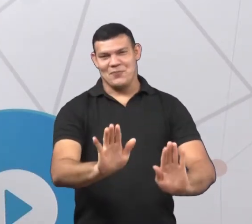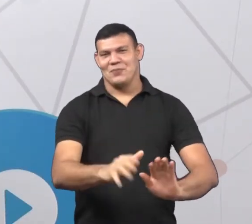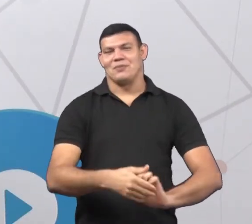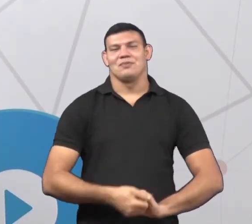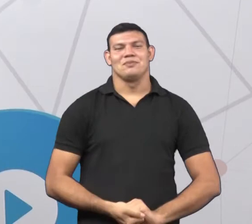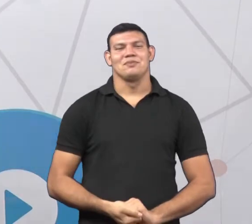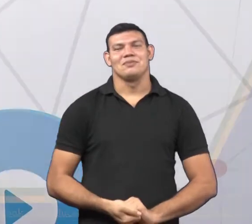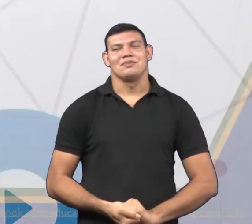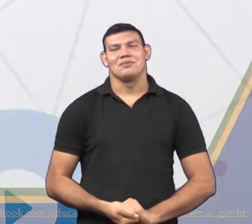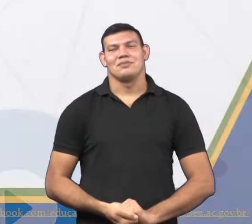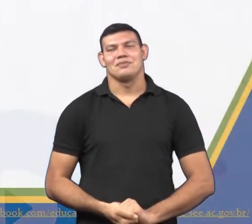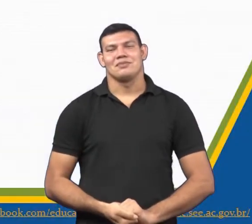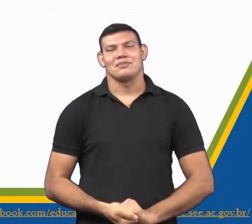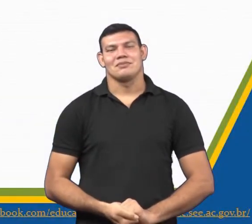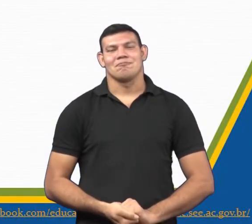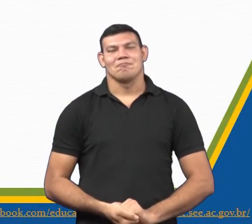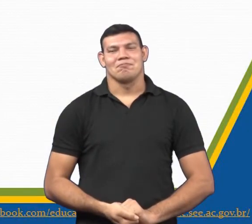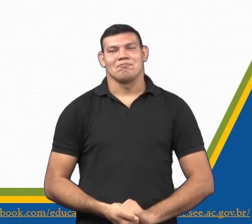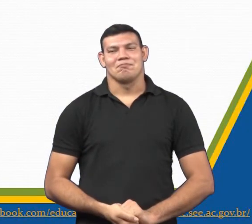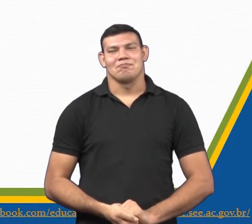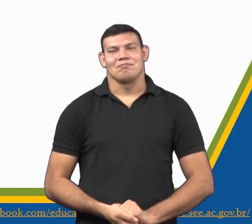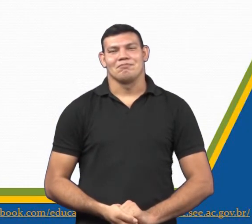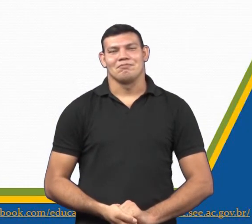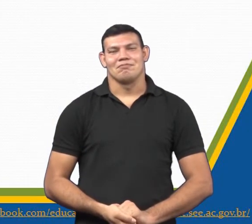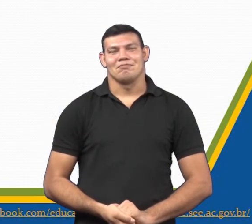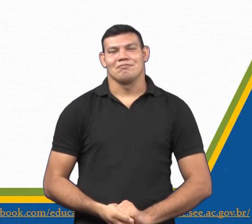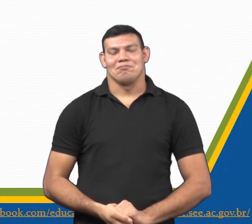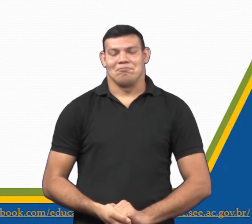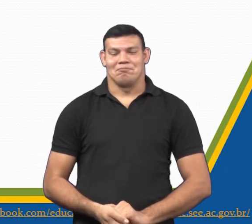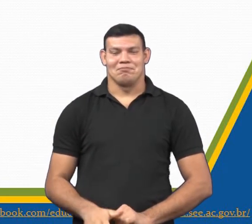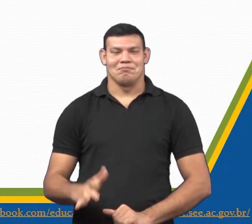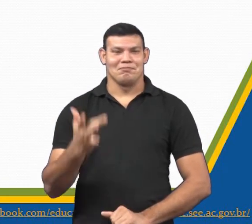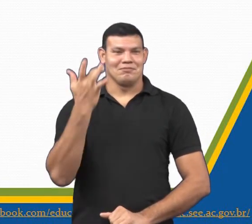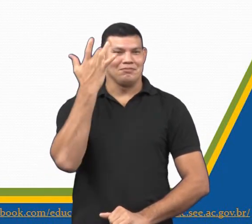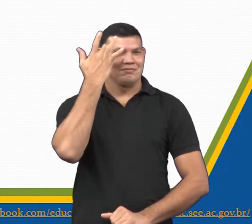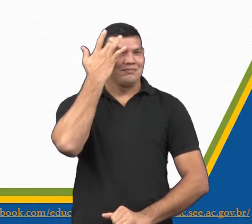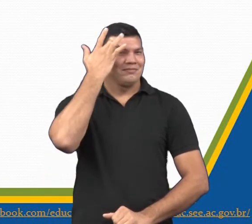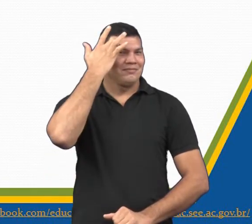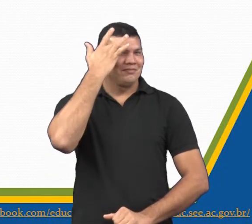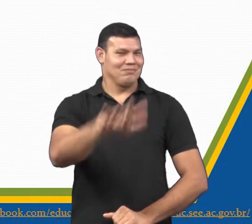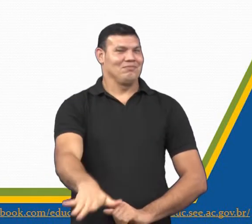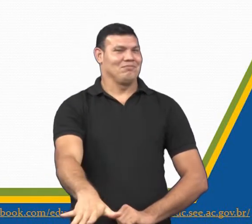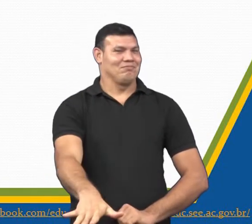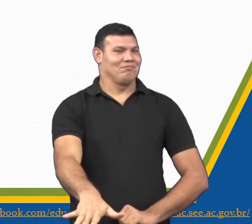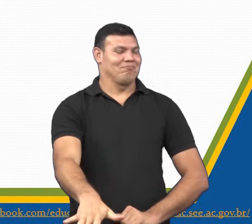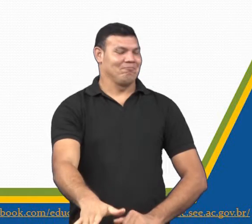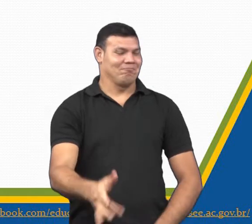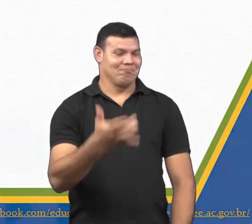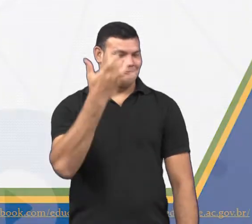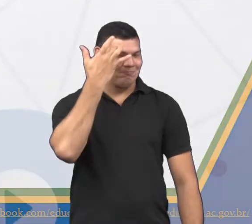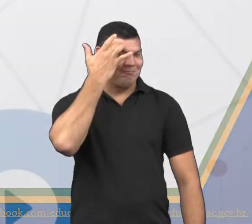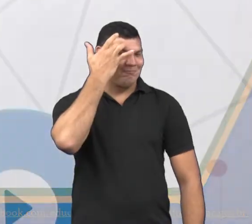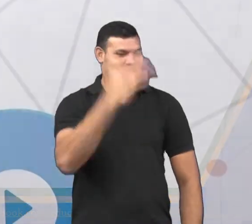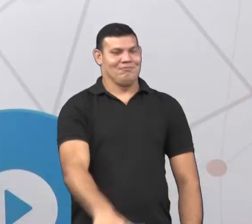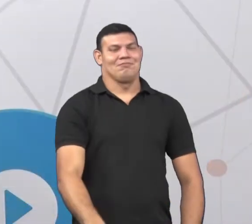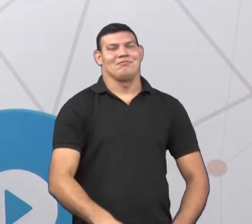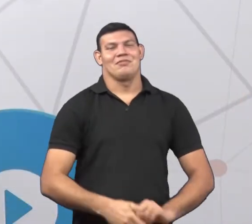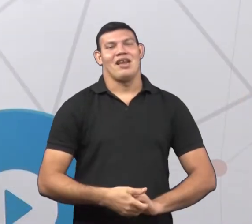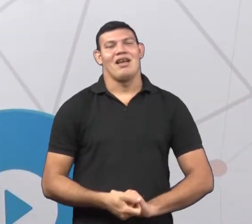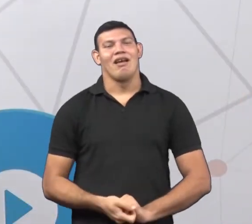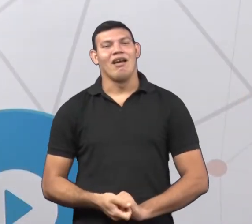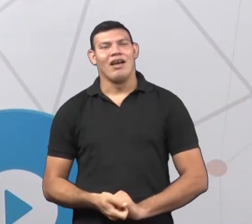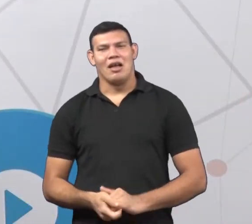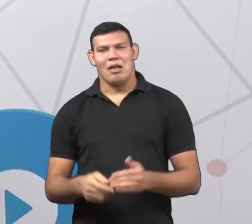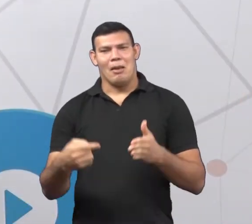bem. E o clássico, no lo sé. Essa é a mais curta que os alunos gostam mais de utilizar quando o professor